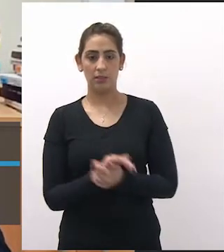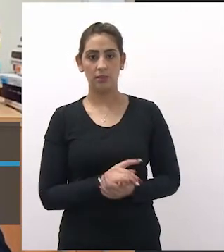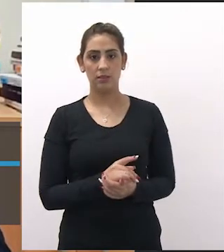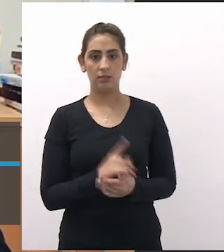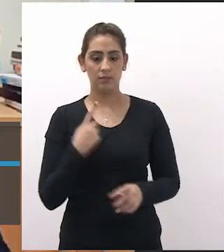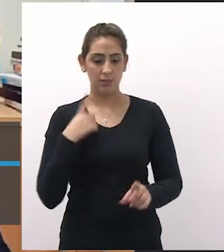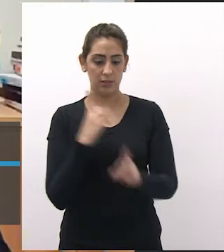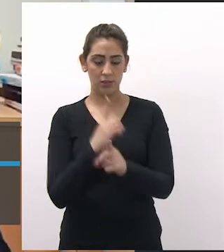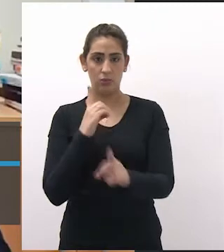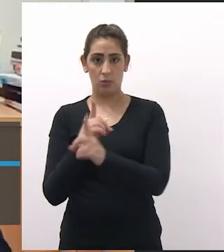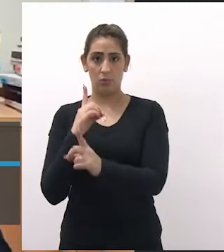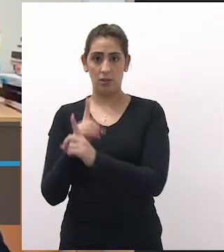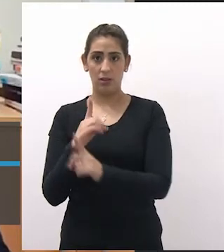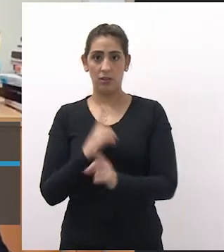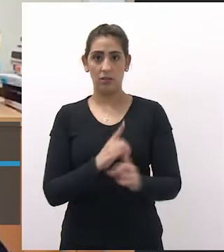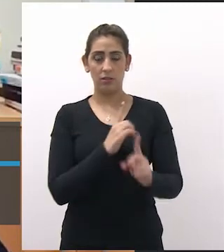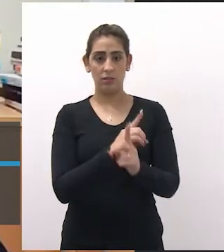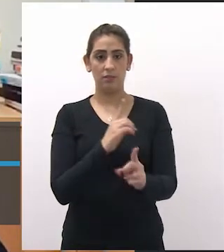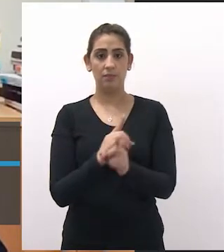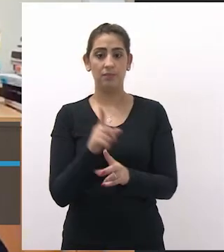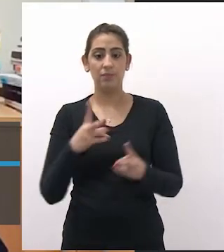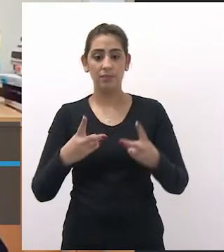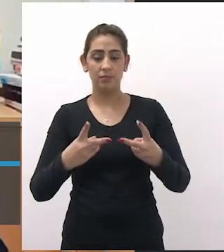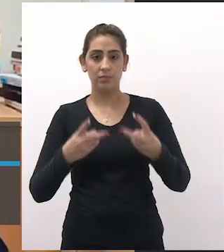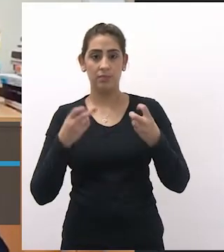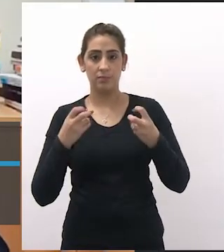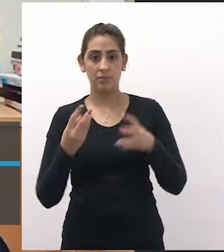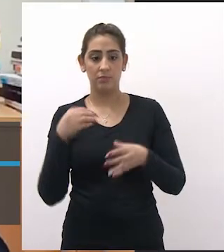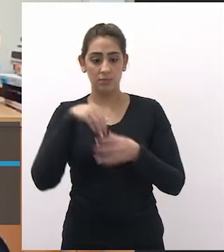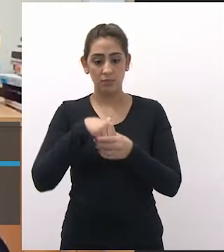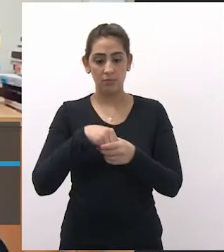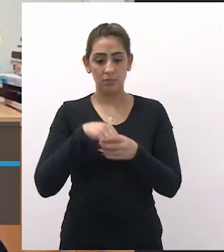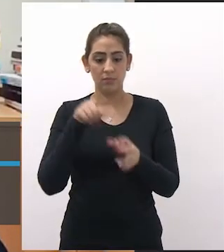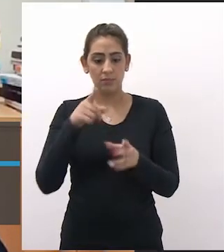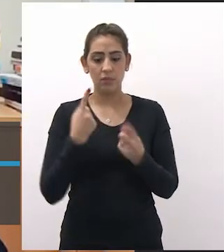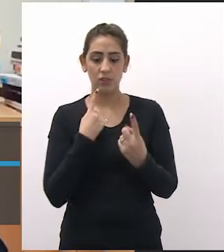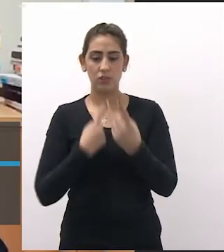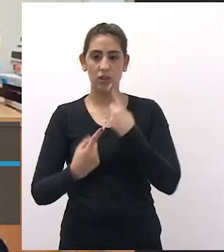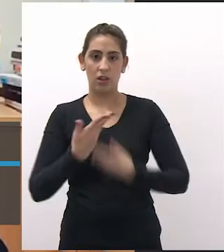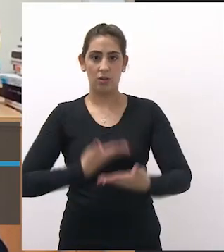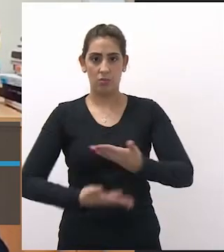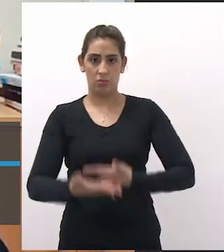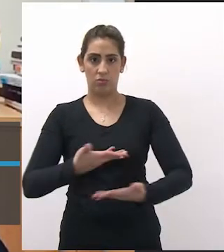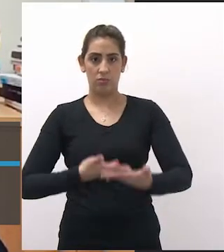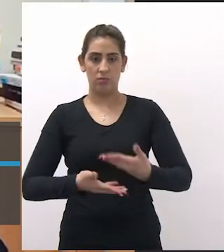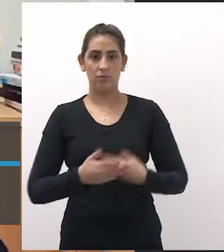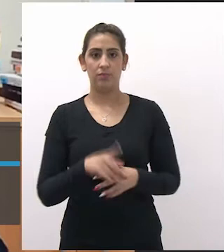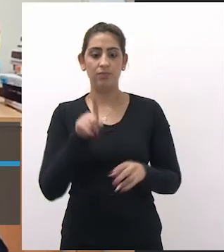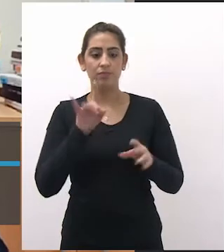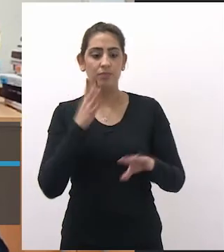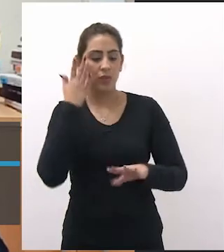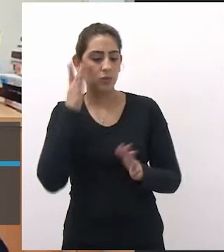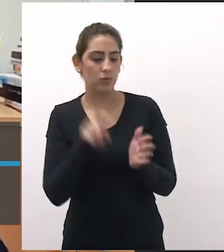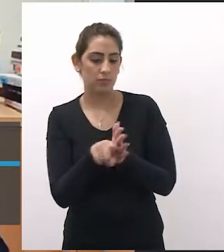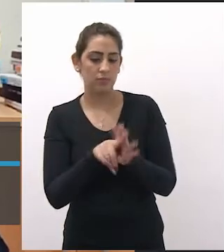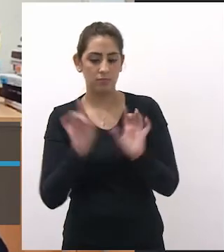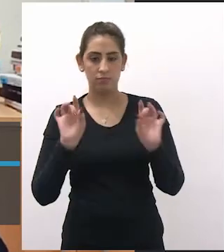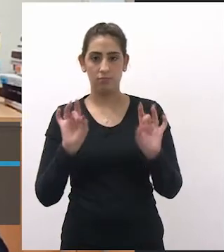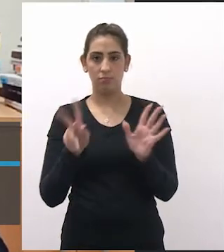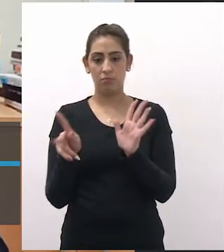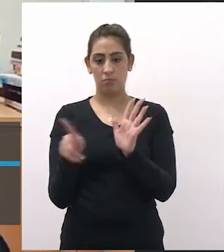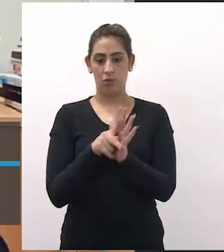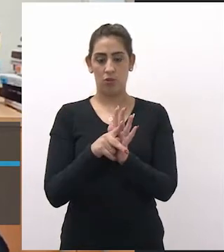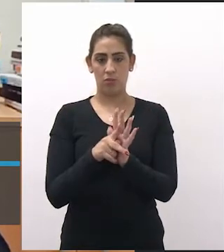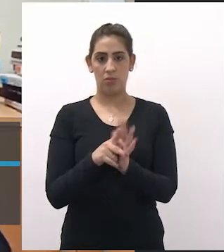descobrir e a se perceber ali naquele diálogo, com aquele especialista trazendo